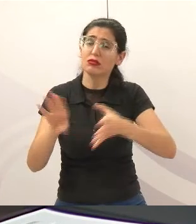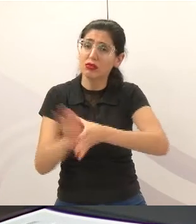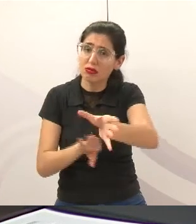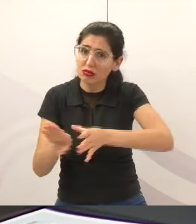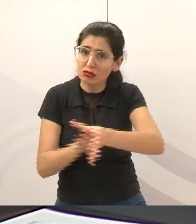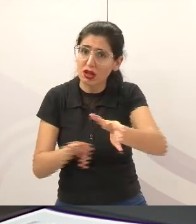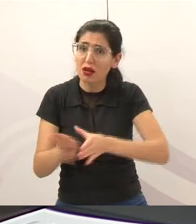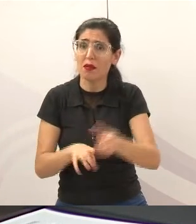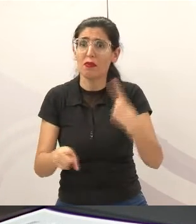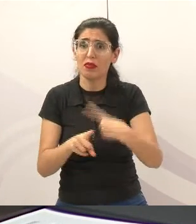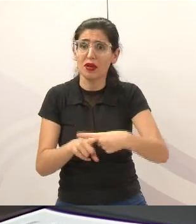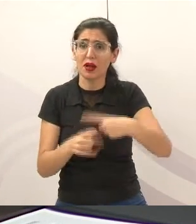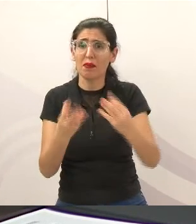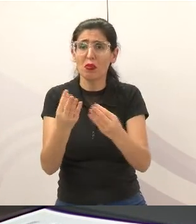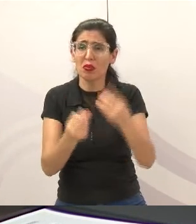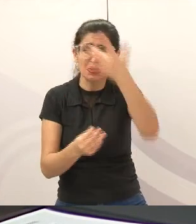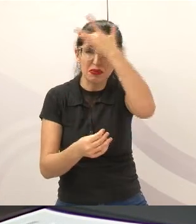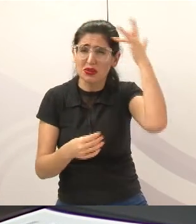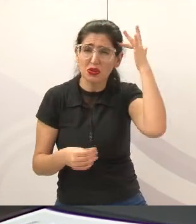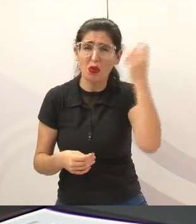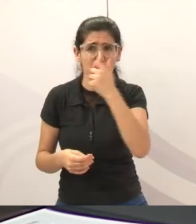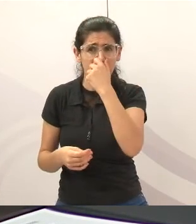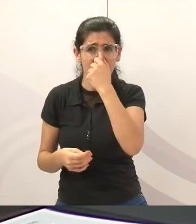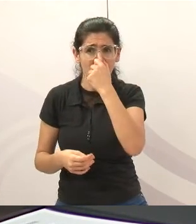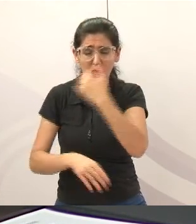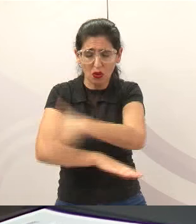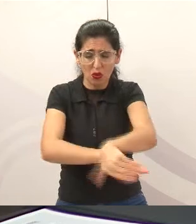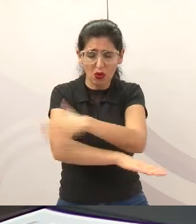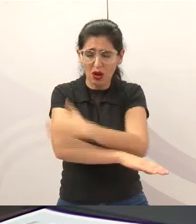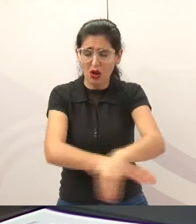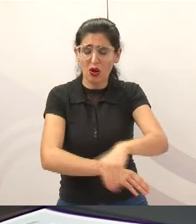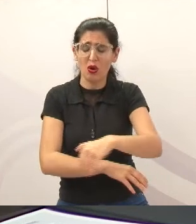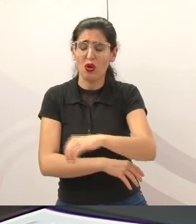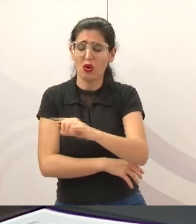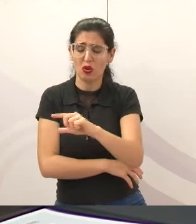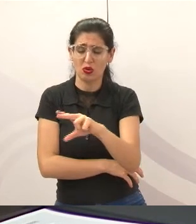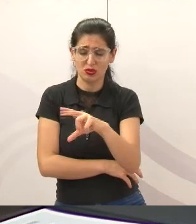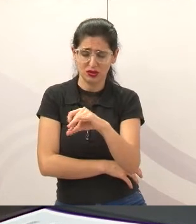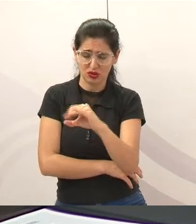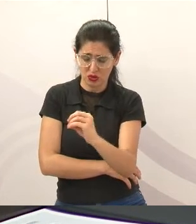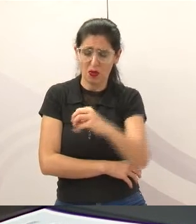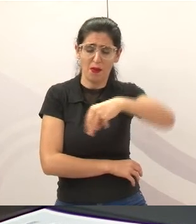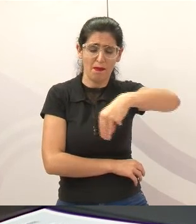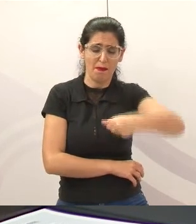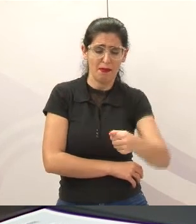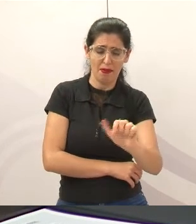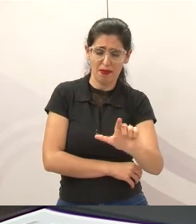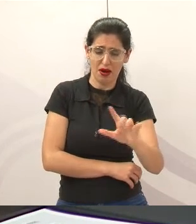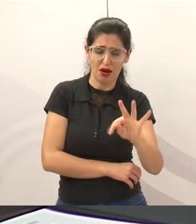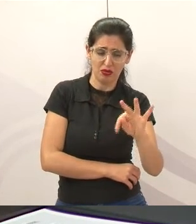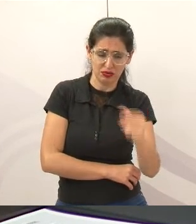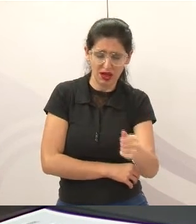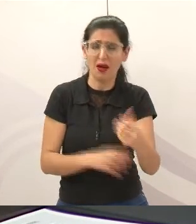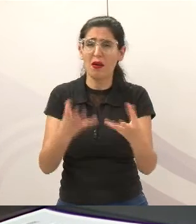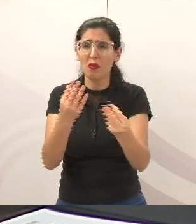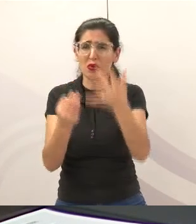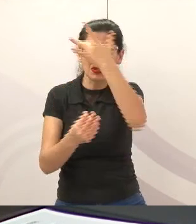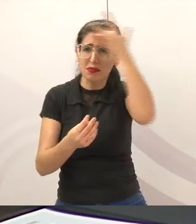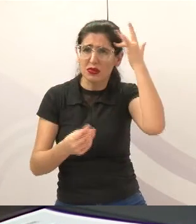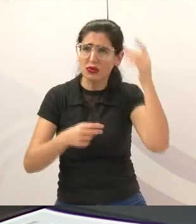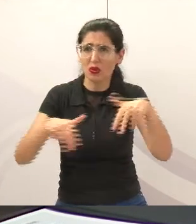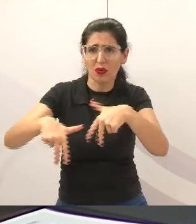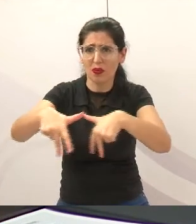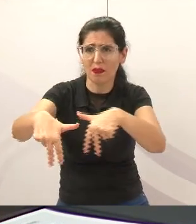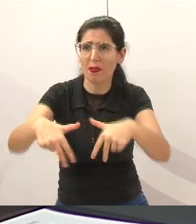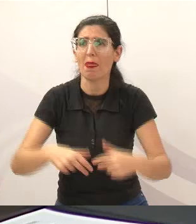Veja a rua do Dr. Lúcio Malta. Né? Agora, já que eu interrompi o senhor, várias vezes eu falei para mandar um abraço